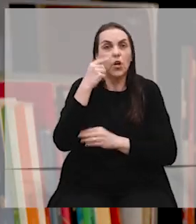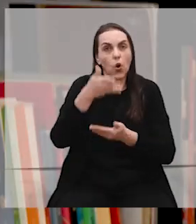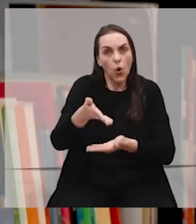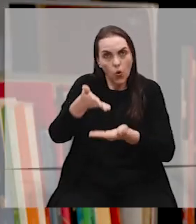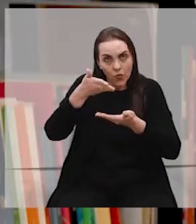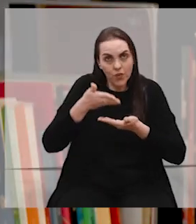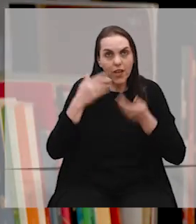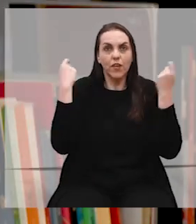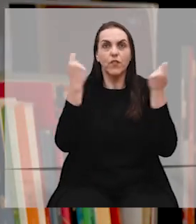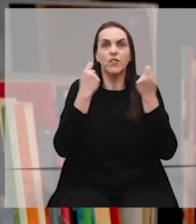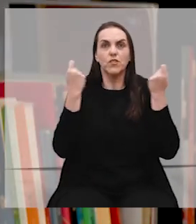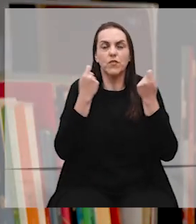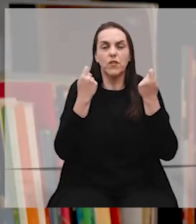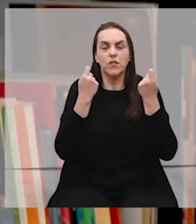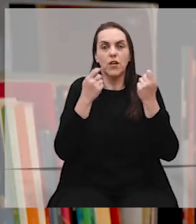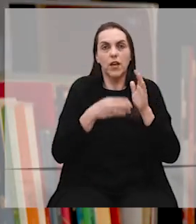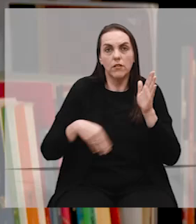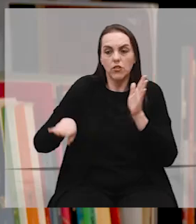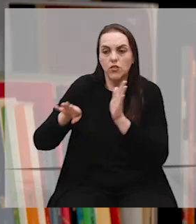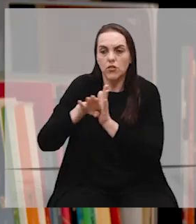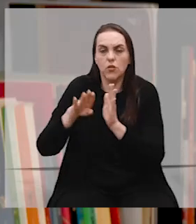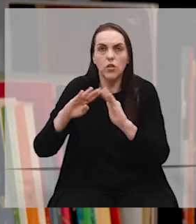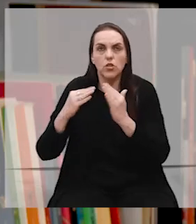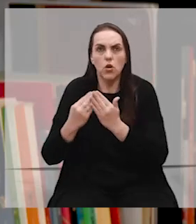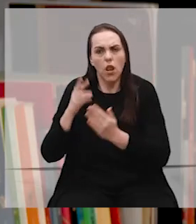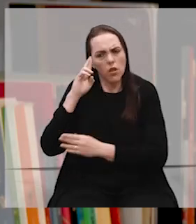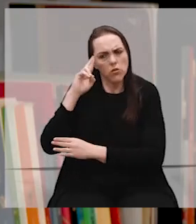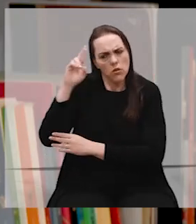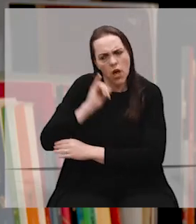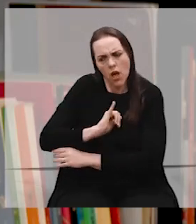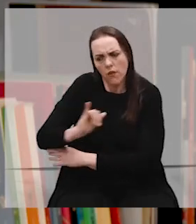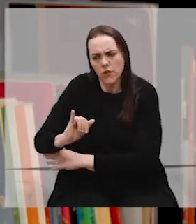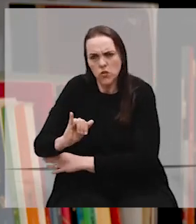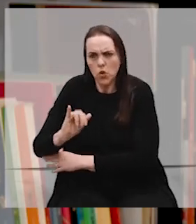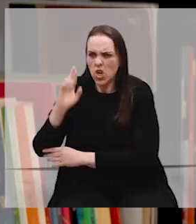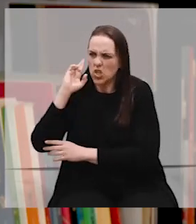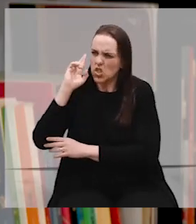Quindim convidando para o festival. E ela falou para a diretora,